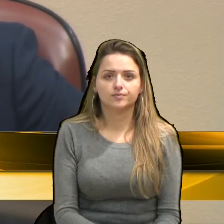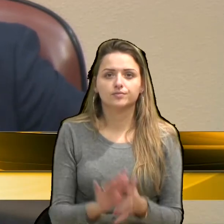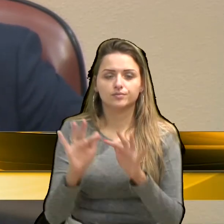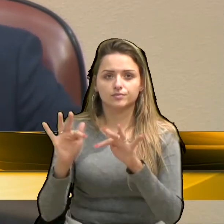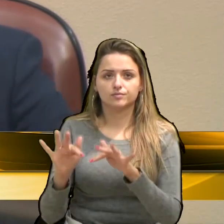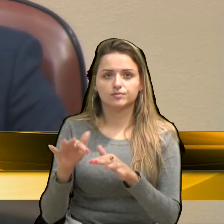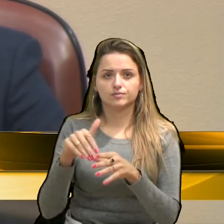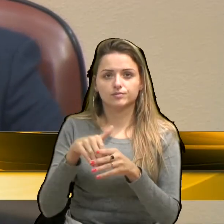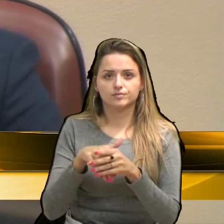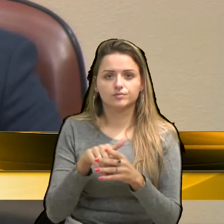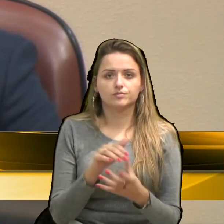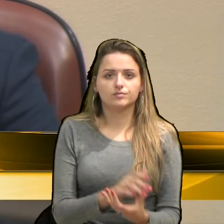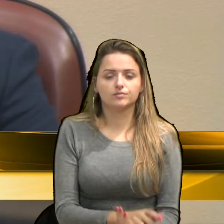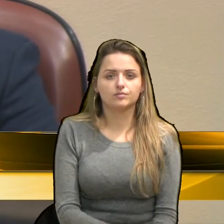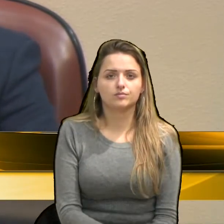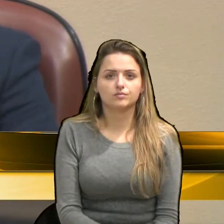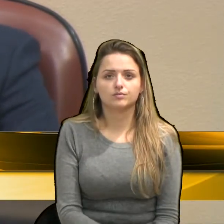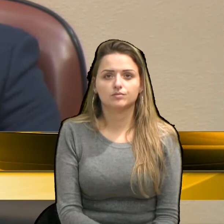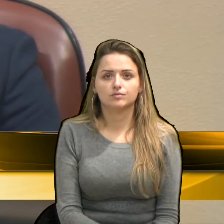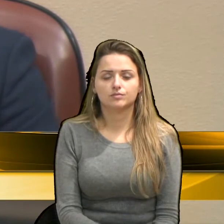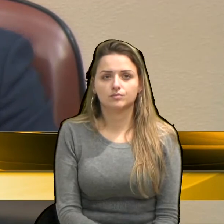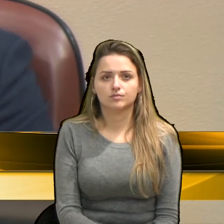Encerrada a votação.